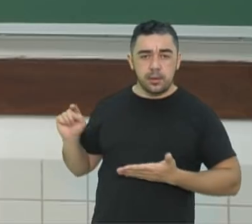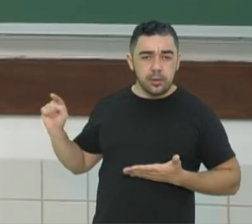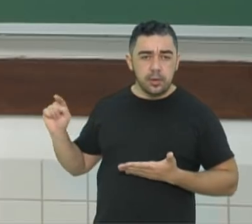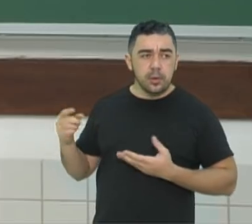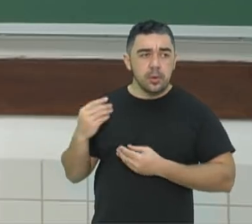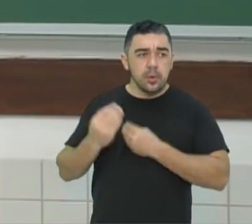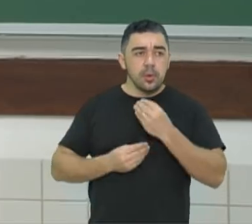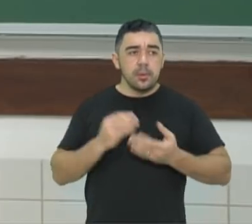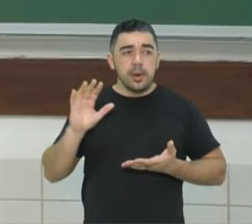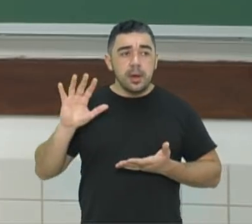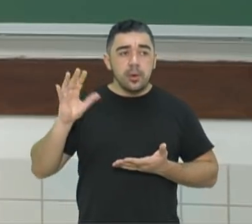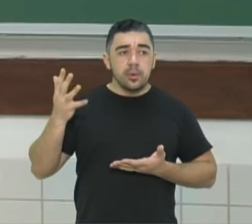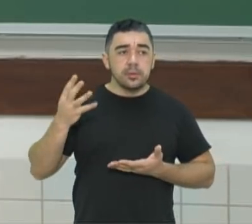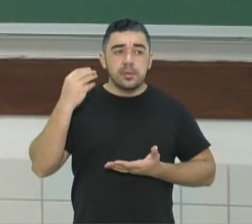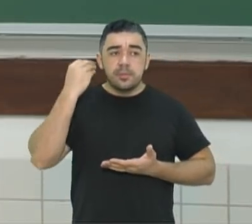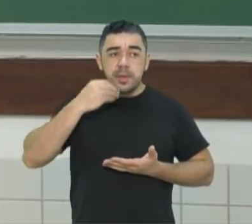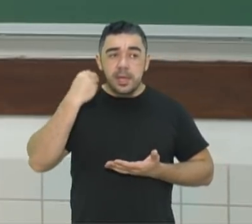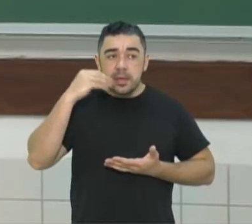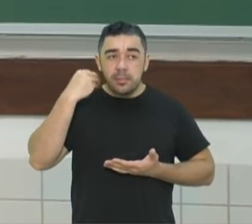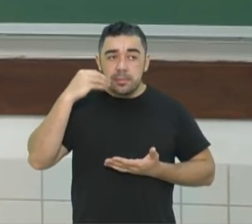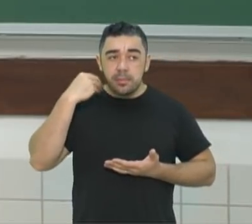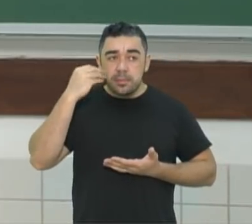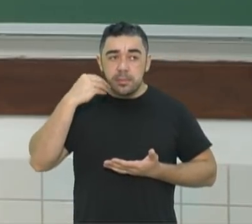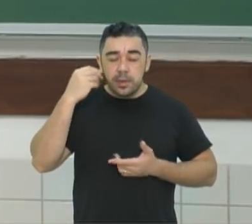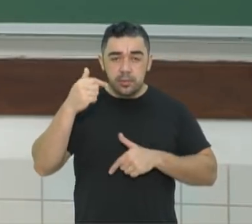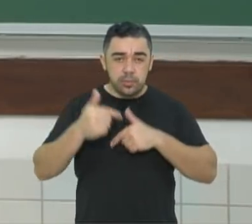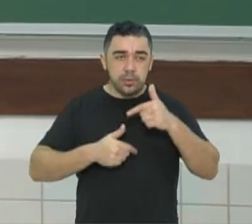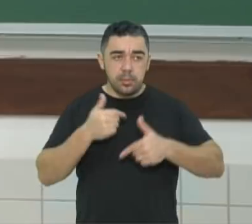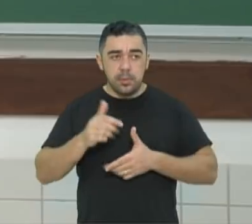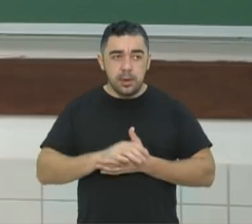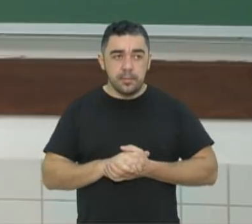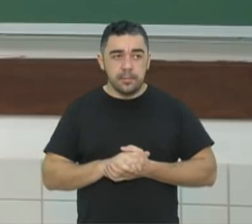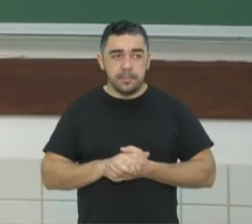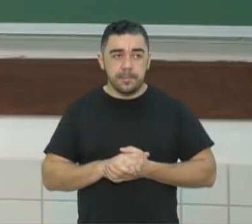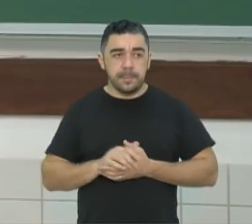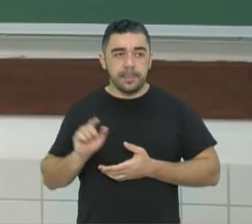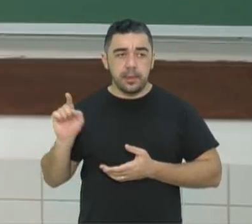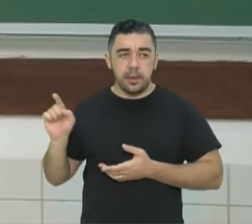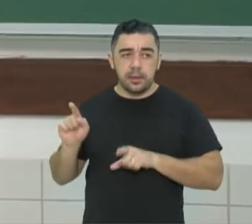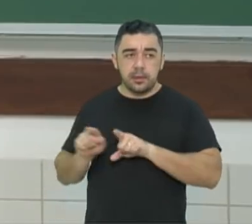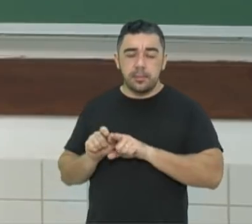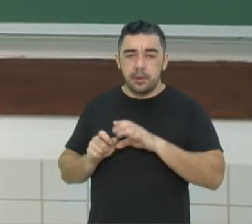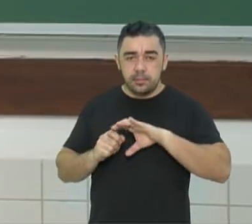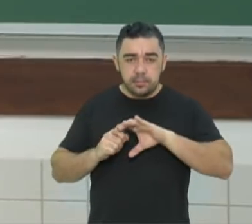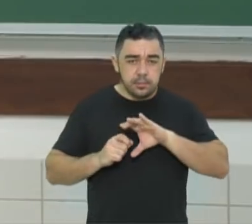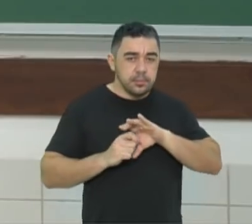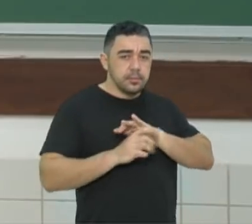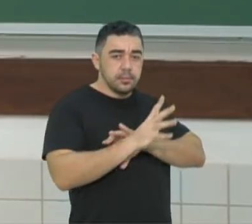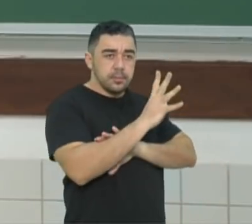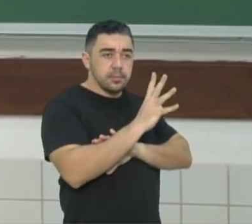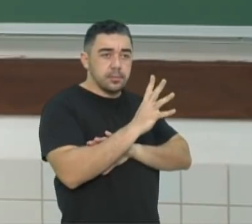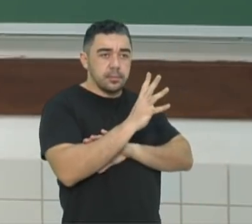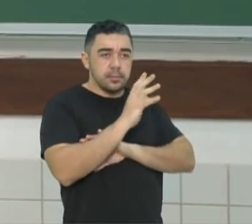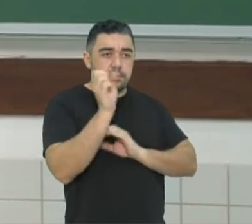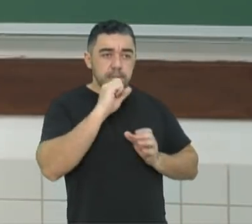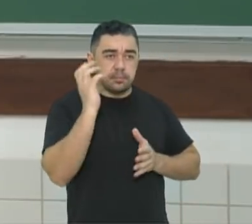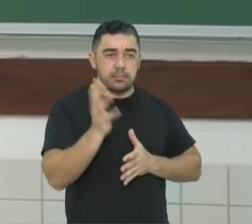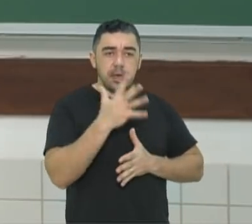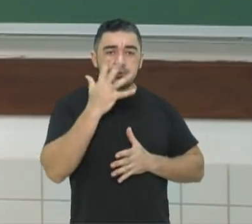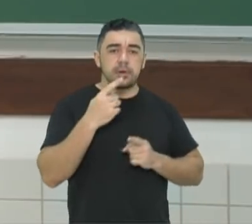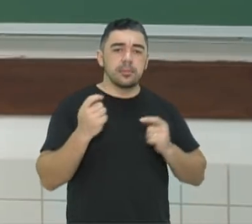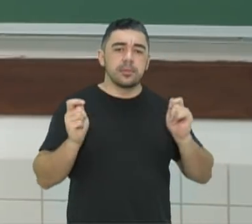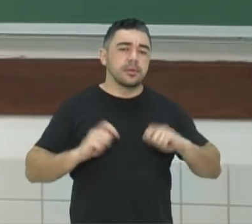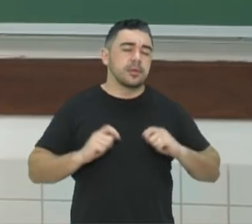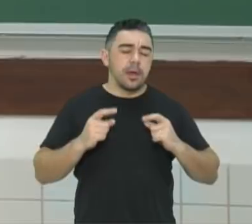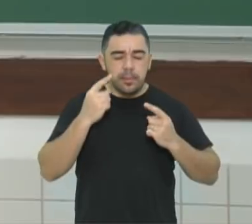o que estava acontecendo nas experimentações desses trabalhos. E aí, a lanterna mágica, ela ganhou muita força também, exatamente pela possibilidade